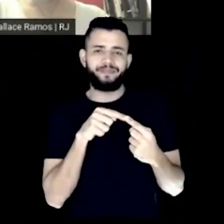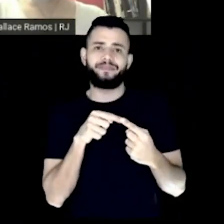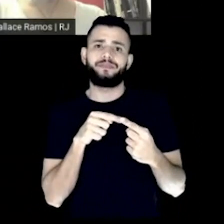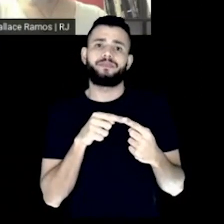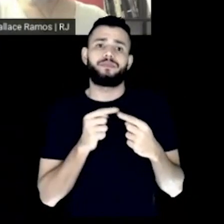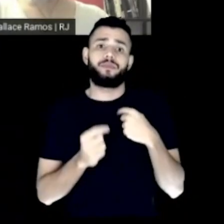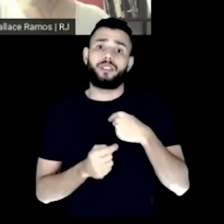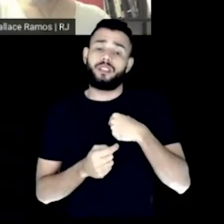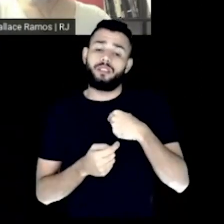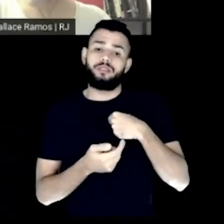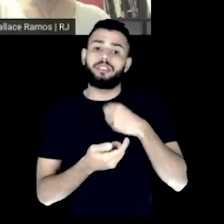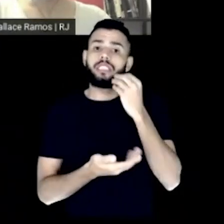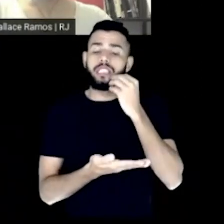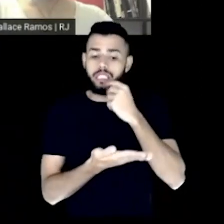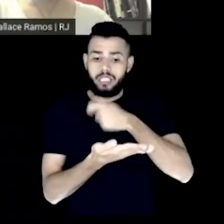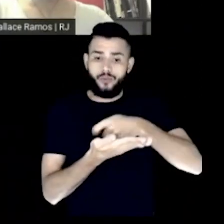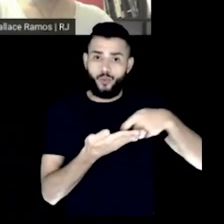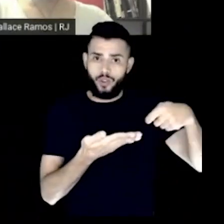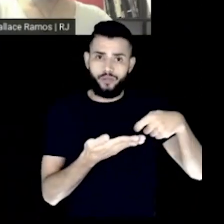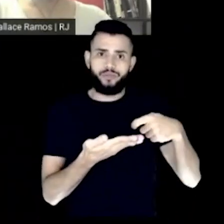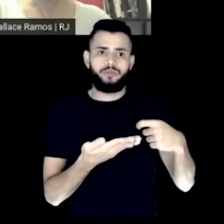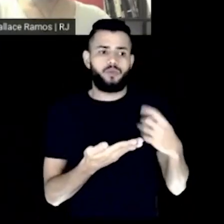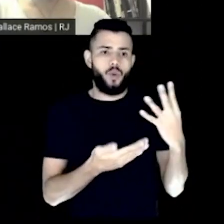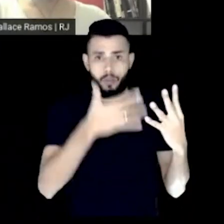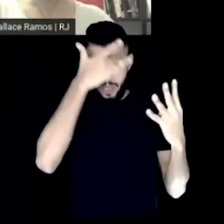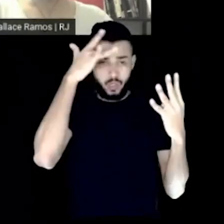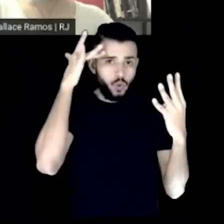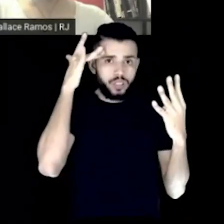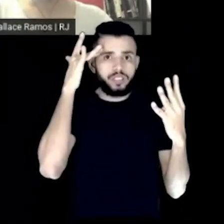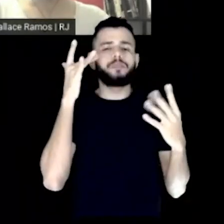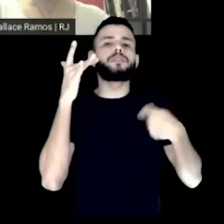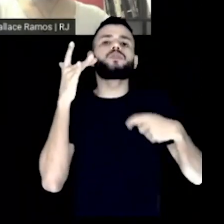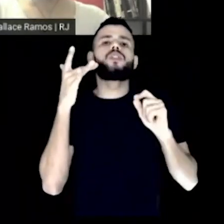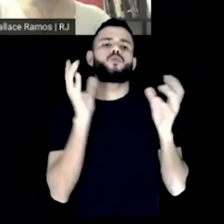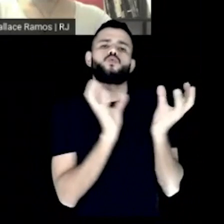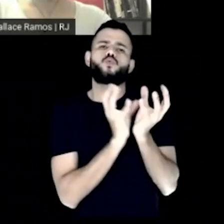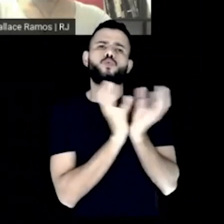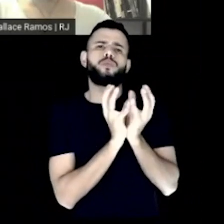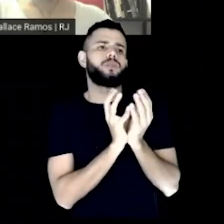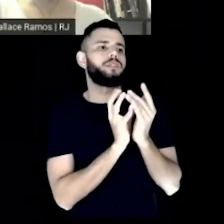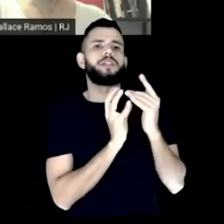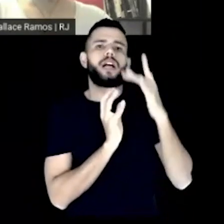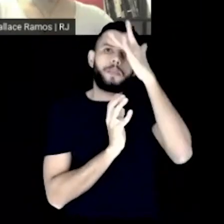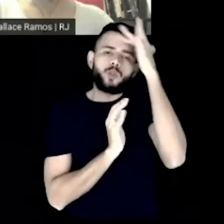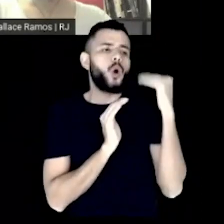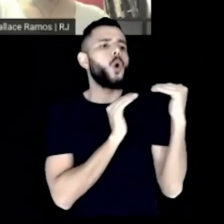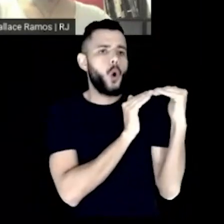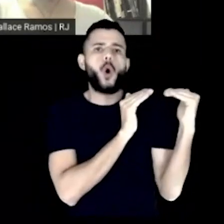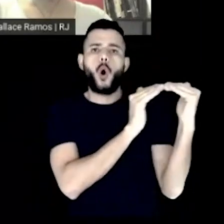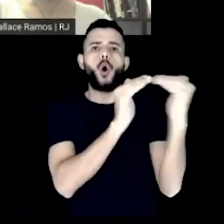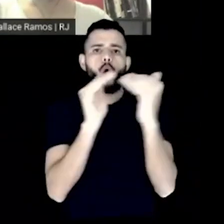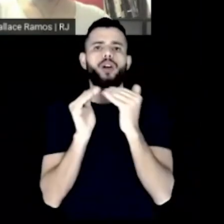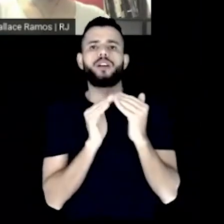que... Porque para escrever um livro a quatro mãos, a gente precisa ter um grupo de regras que todo mundo